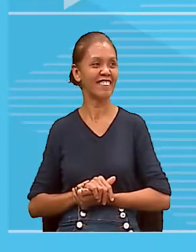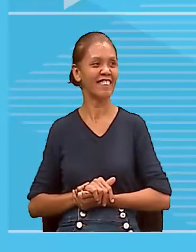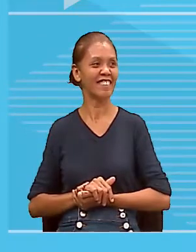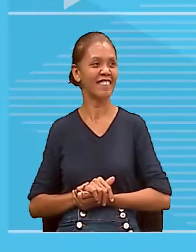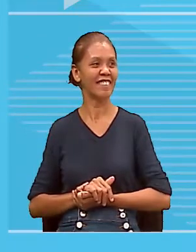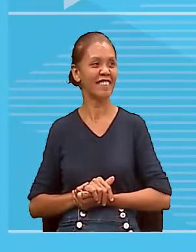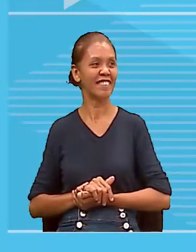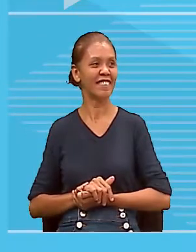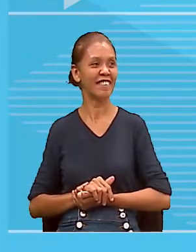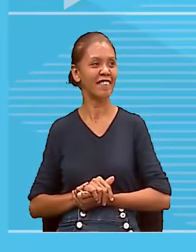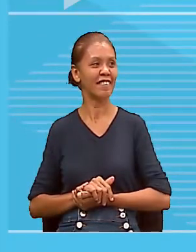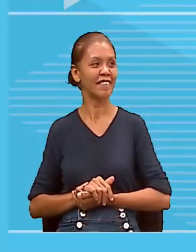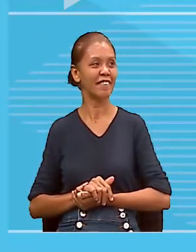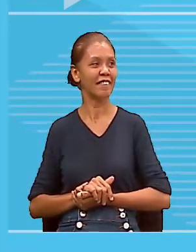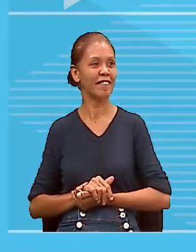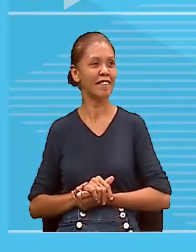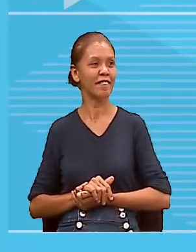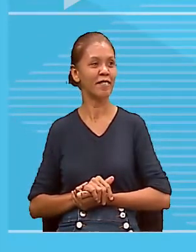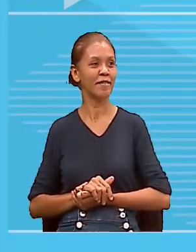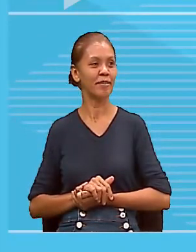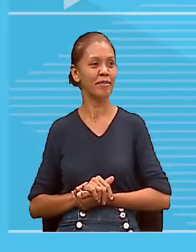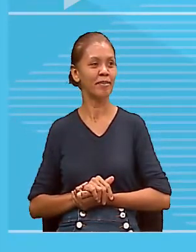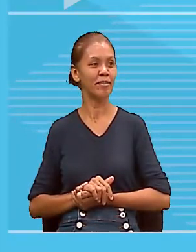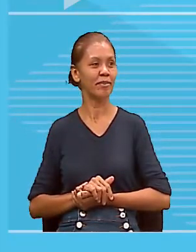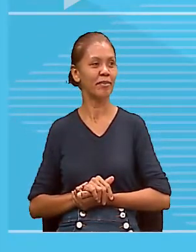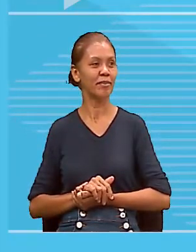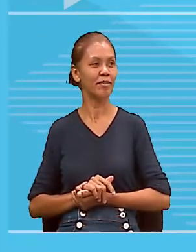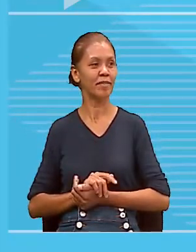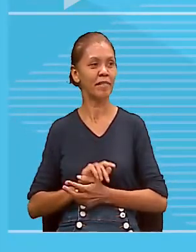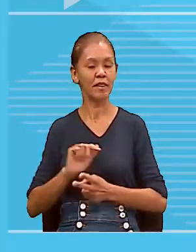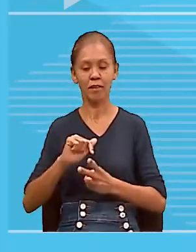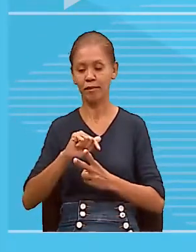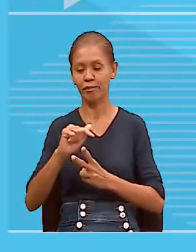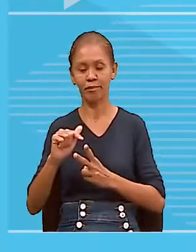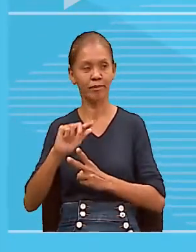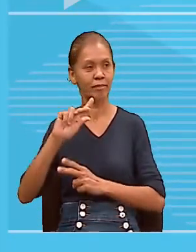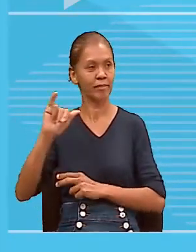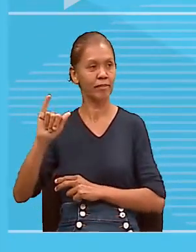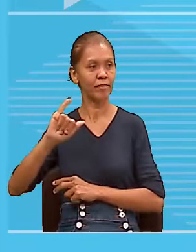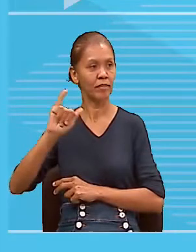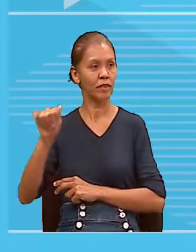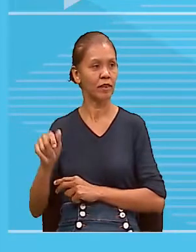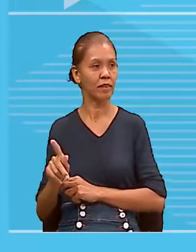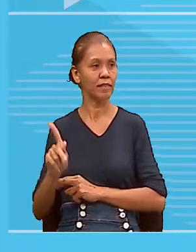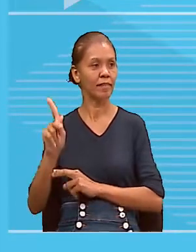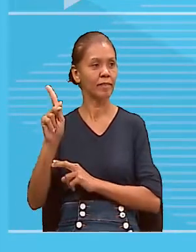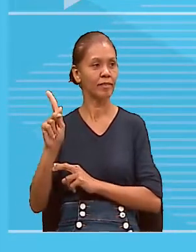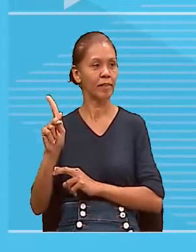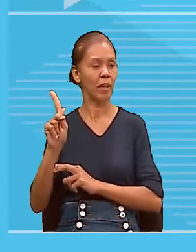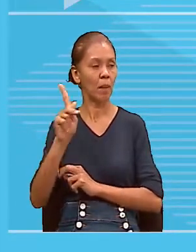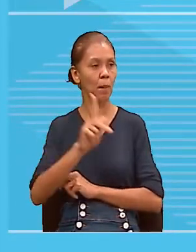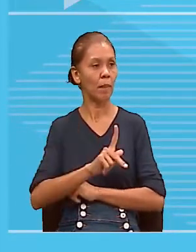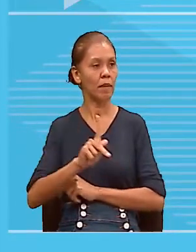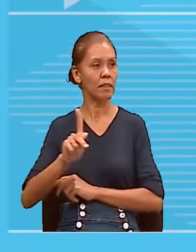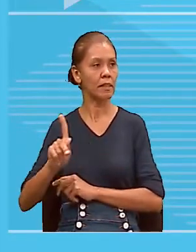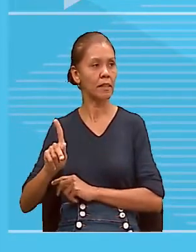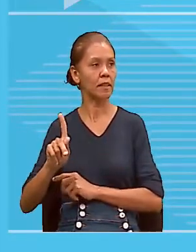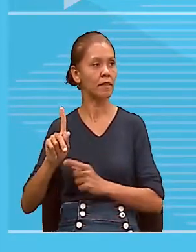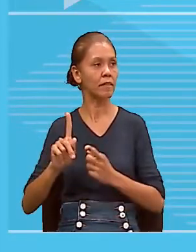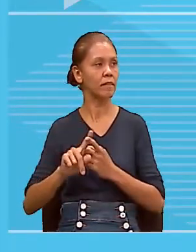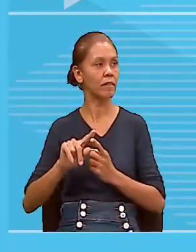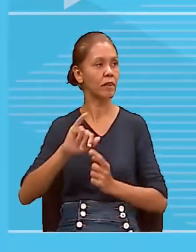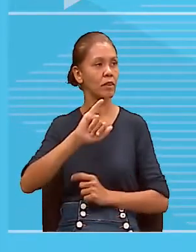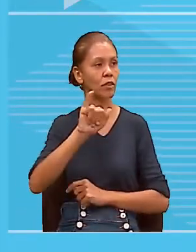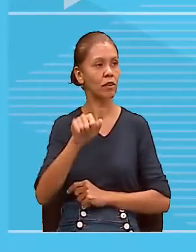ele o John Kennedy São os dois JK né o JK Tupiniquim nosso Presidente sorridente e o